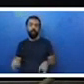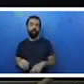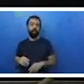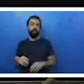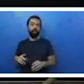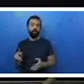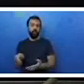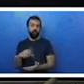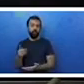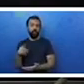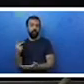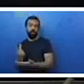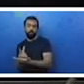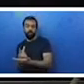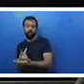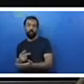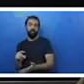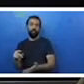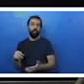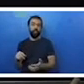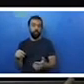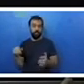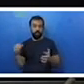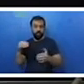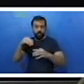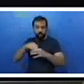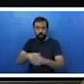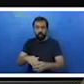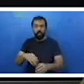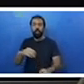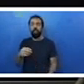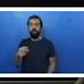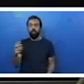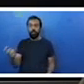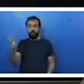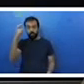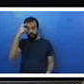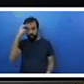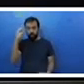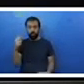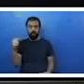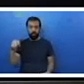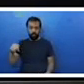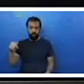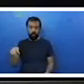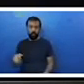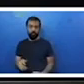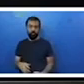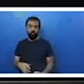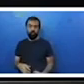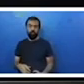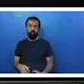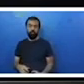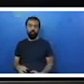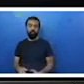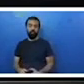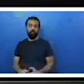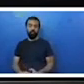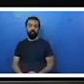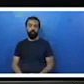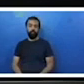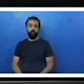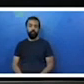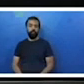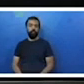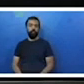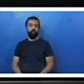hip hop hoje está presente dentro da nossa cultura, dentro da nossa sociedade e como que essas manifestações elas acontecem.